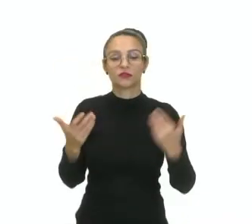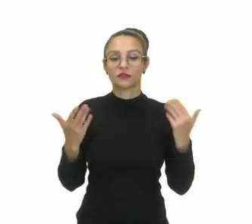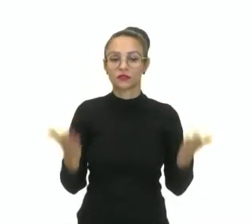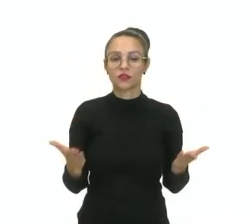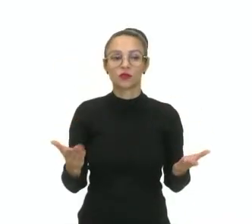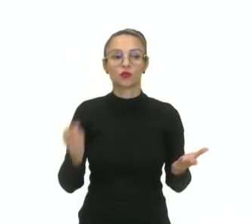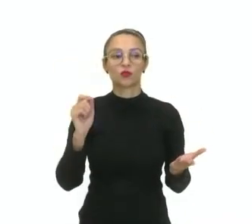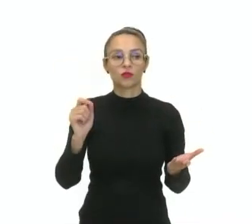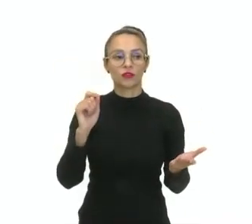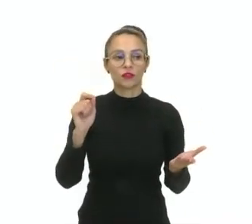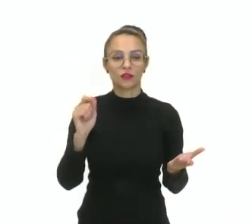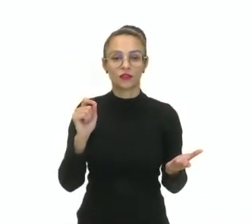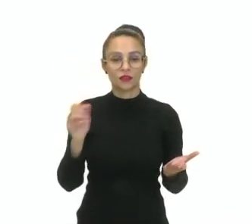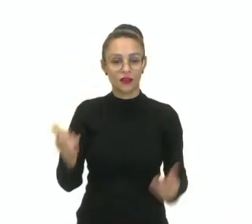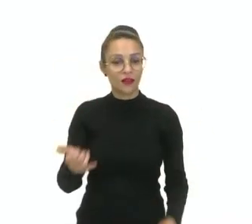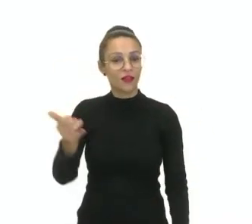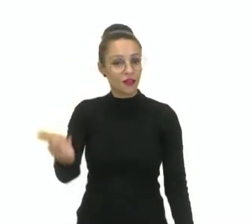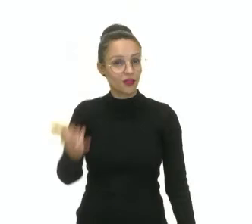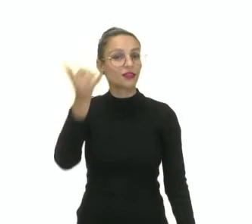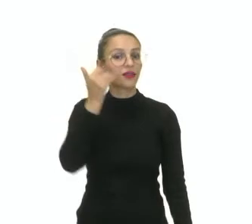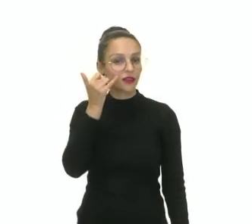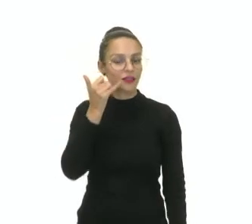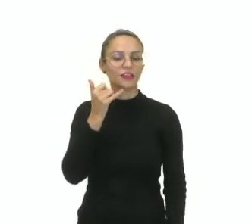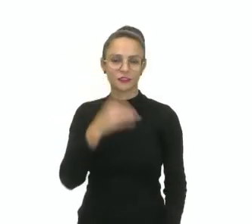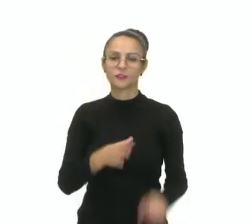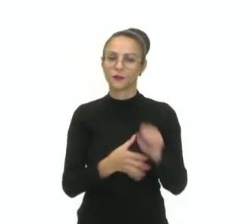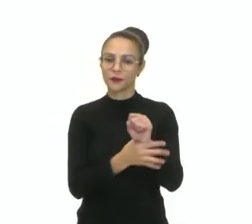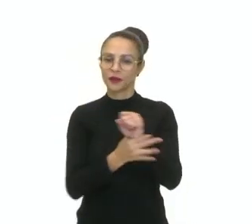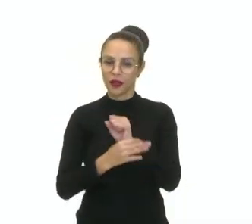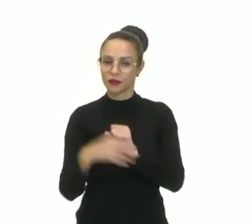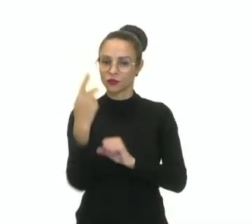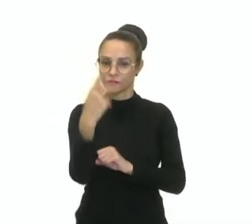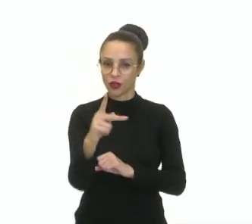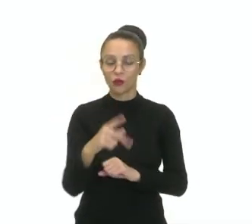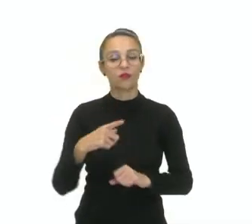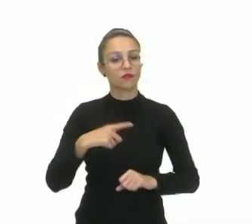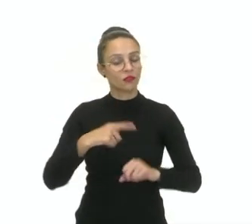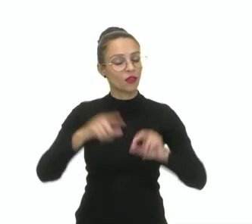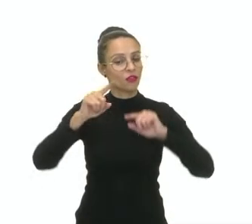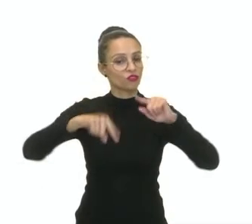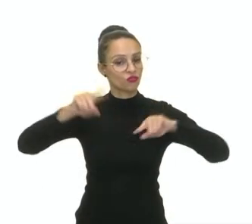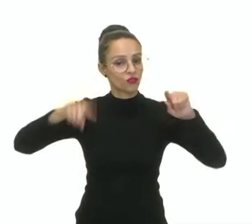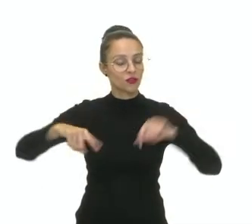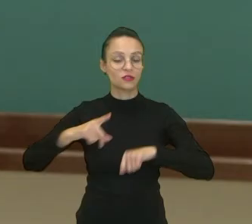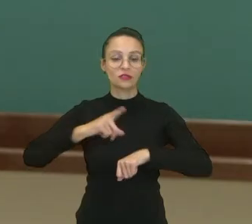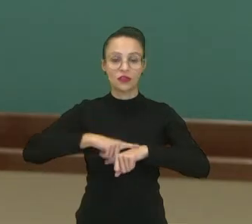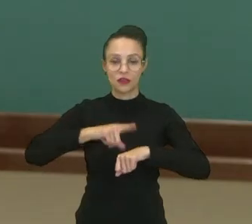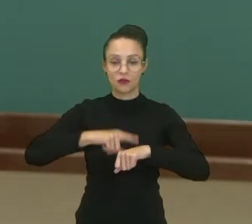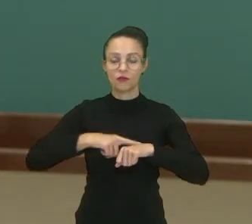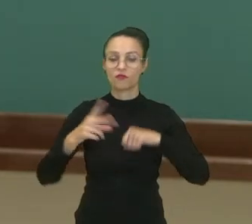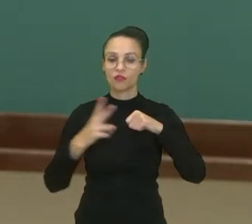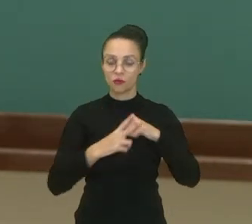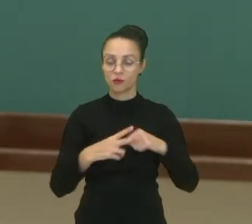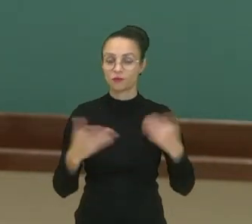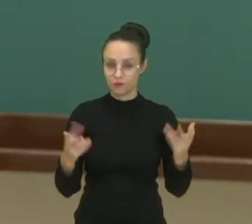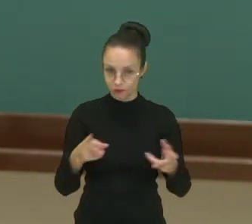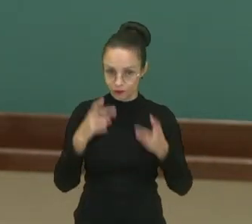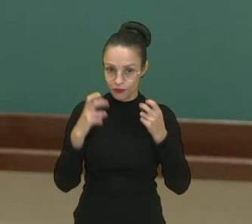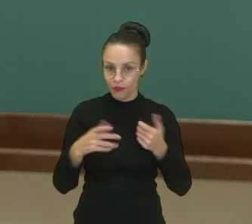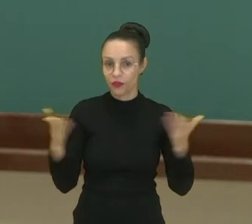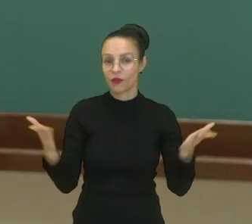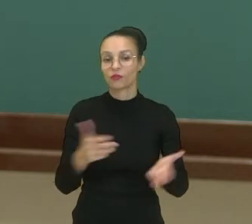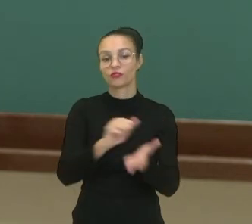aqui embaixo eu digo, ligue e garanta o seu. Eu tenho diferentes tempos verbais, percebeu? A atividade